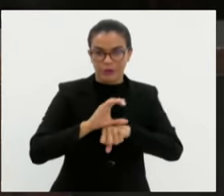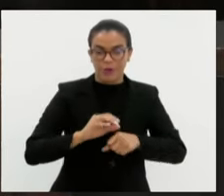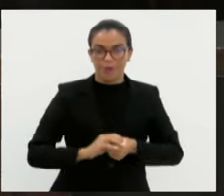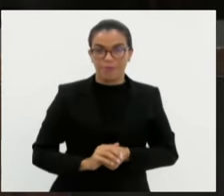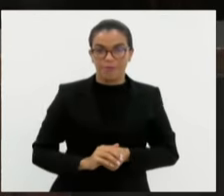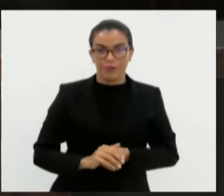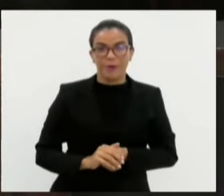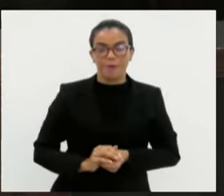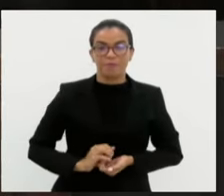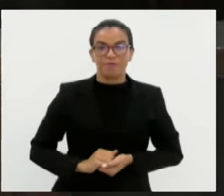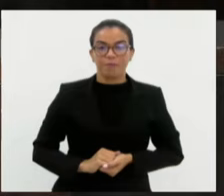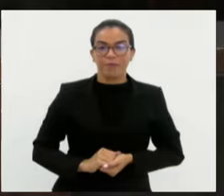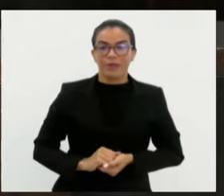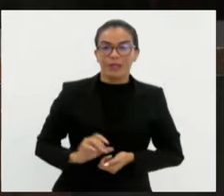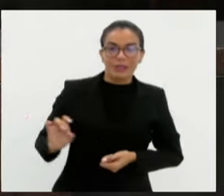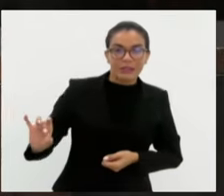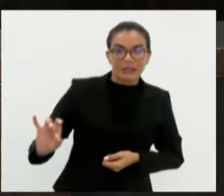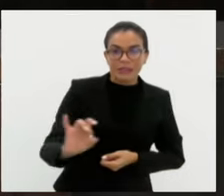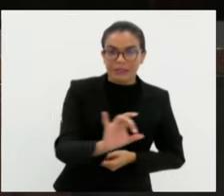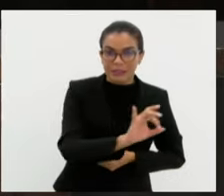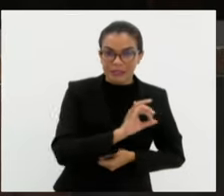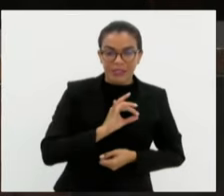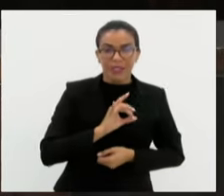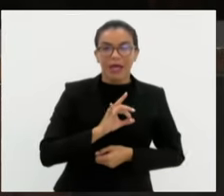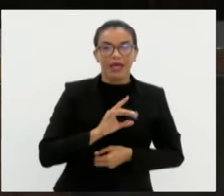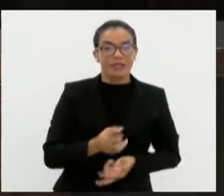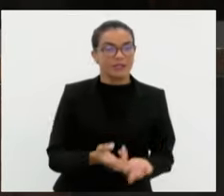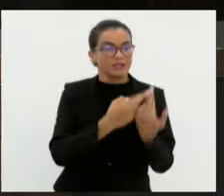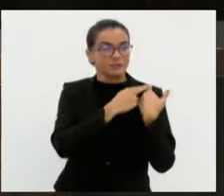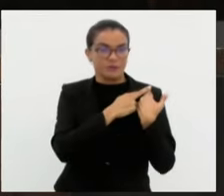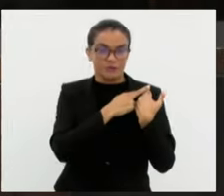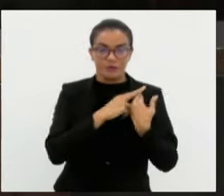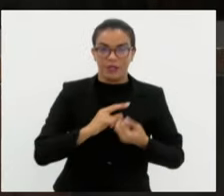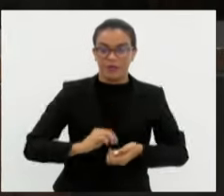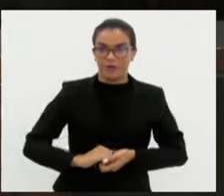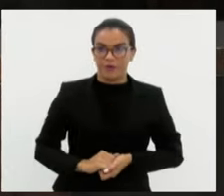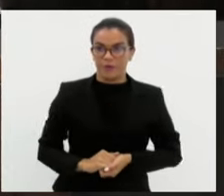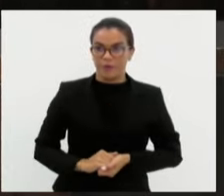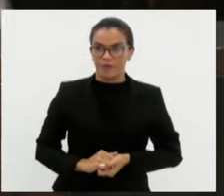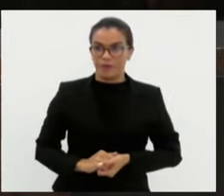pessoais aos detentores de mandatos eletivos.